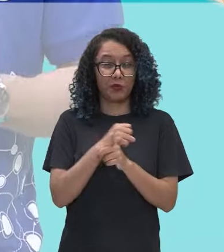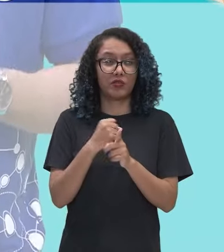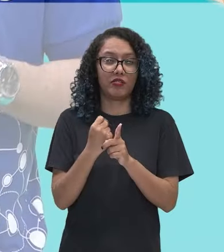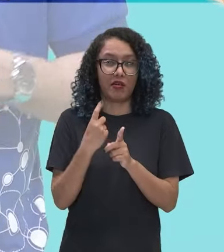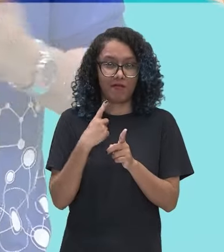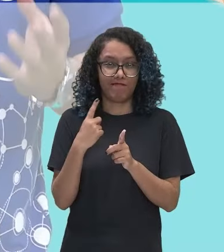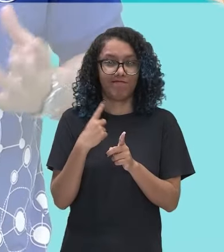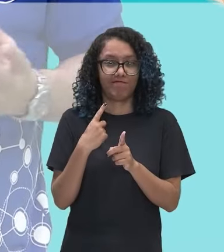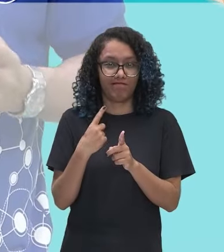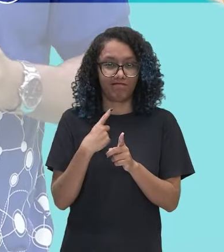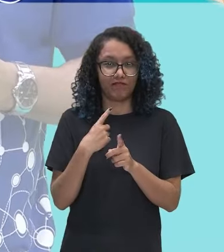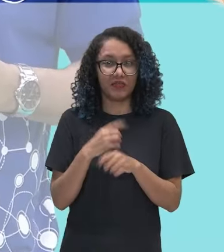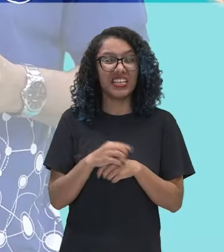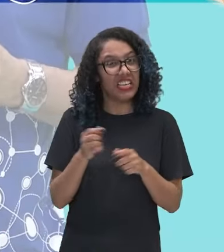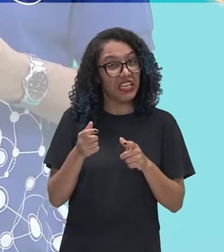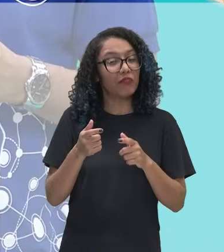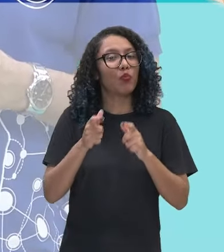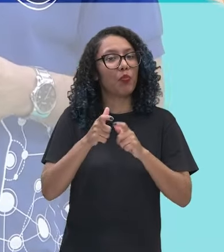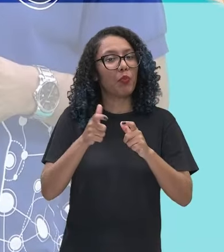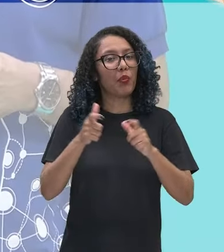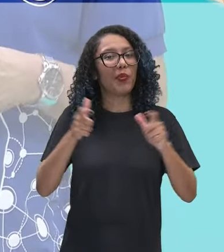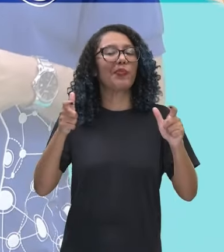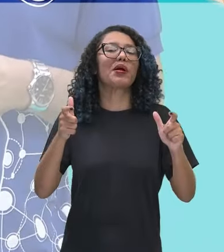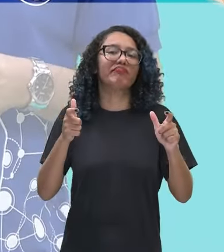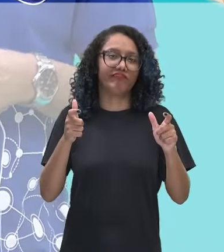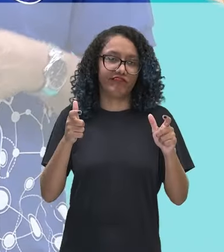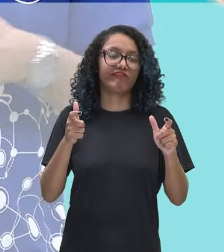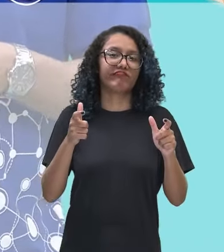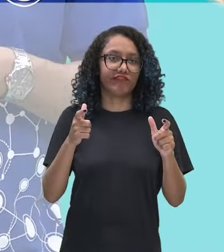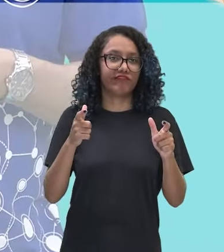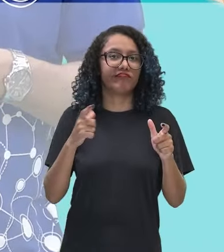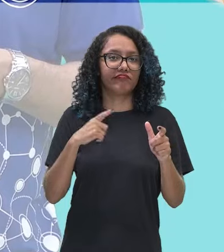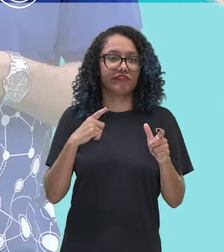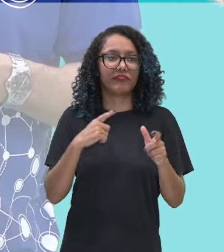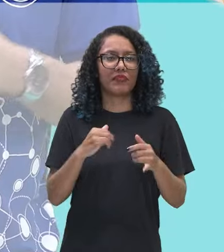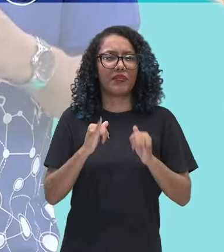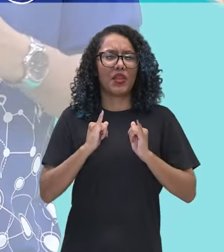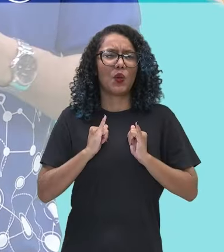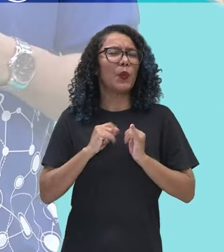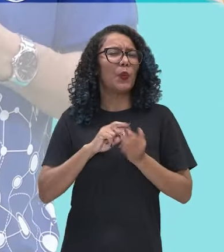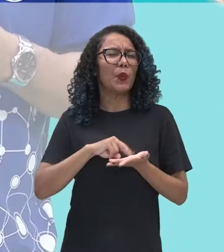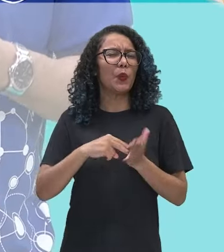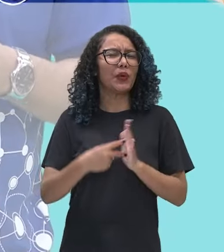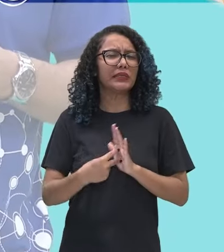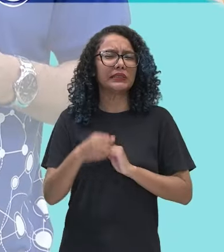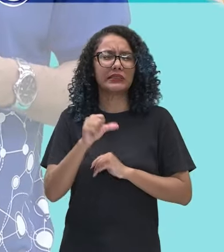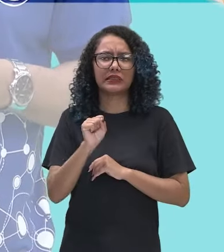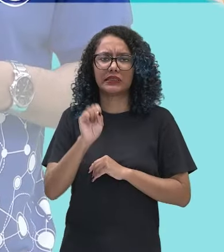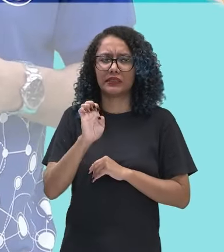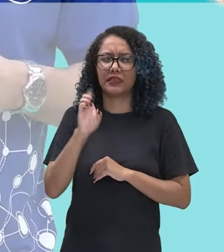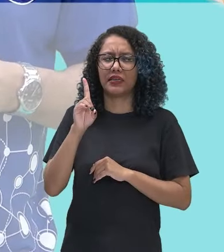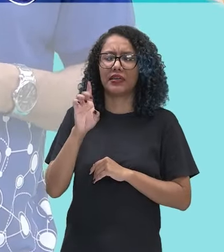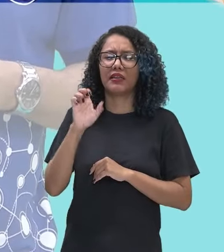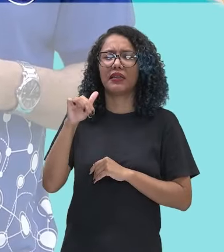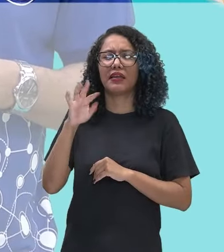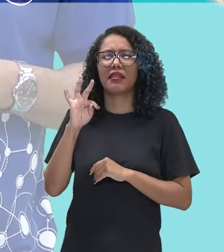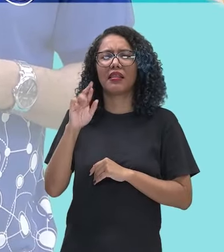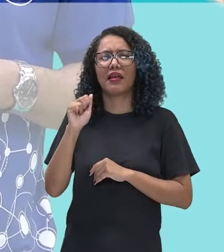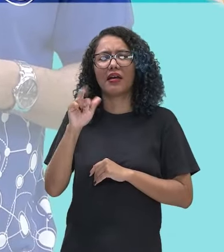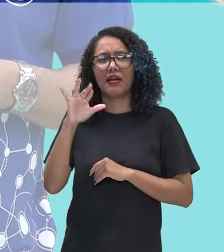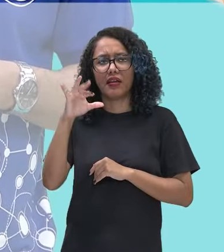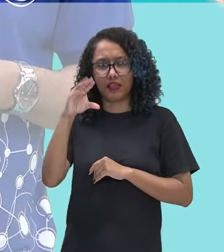está em processo de expansão, né, que é o sedentarismo. Para quem não sabe, né, o sedentarismo, então, é quando as pessoas, por exemplo,